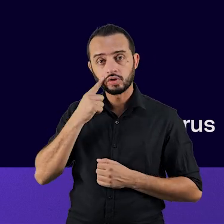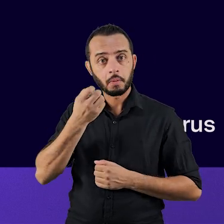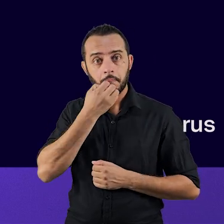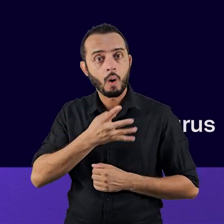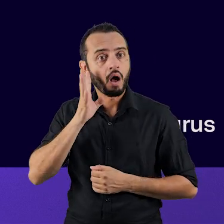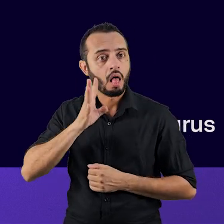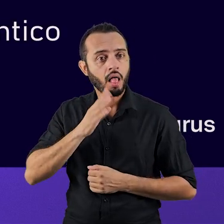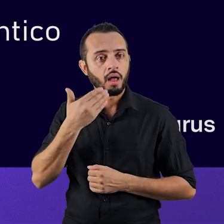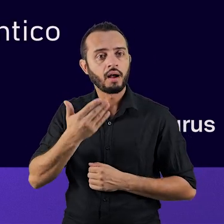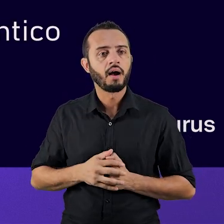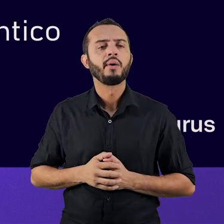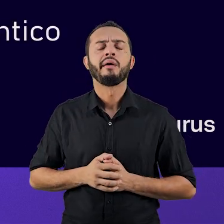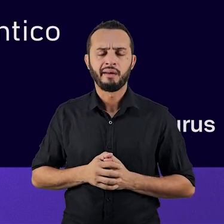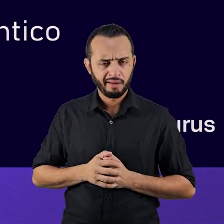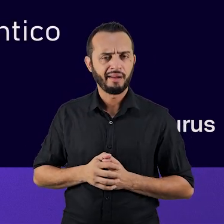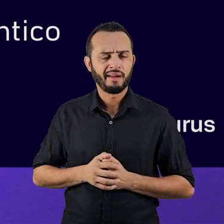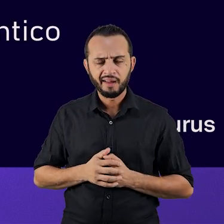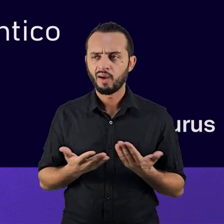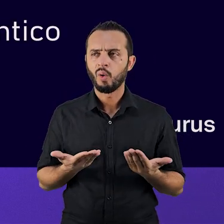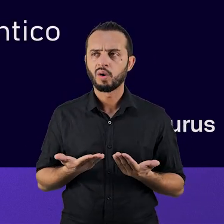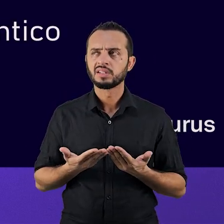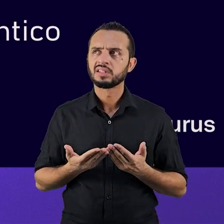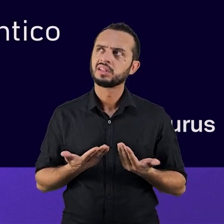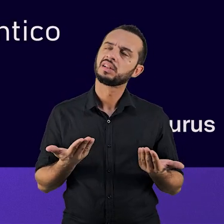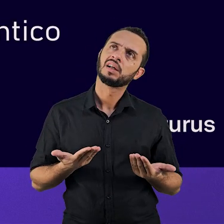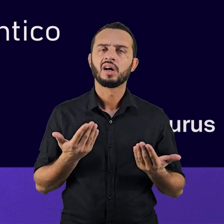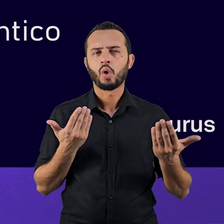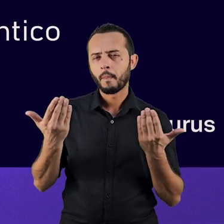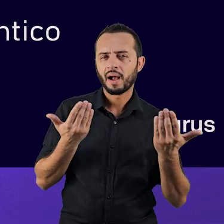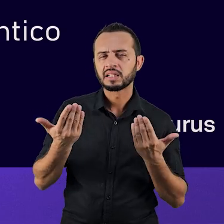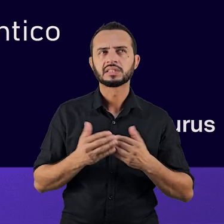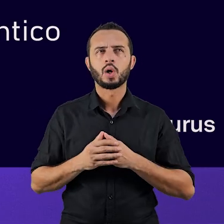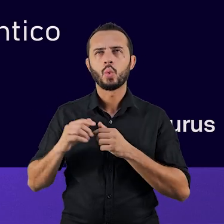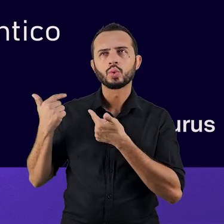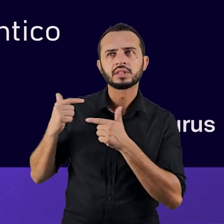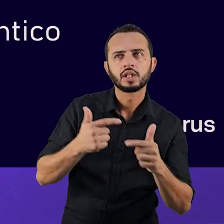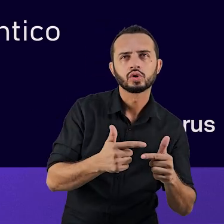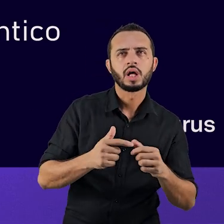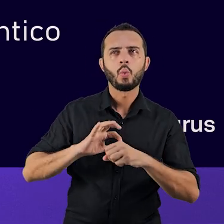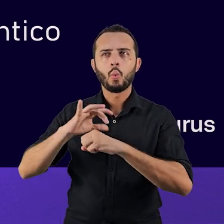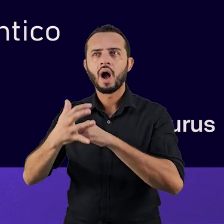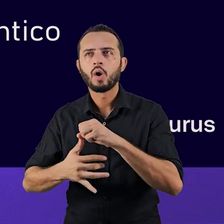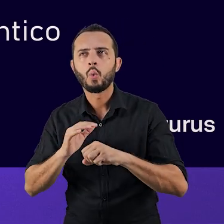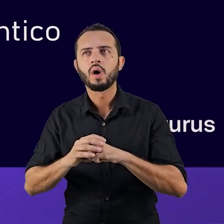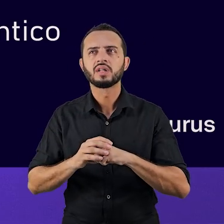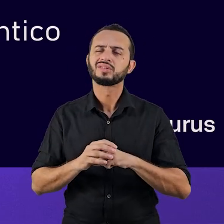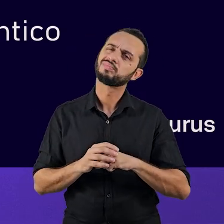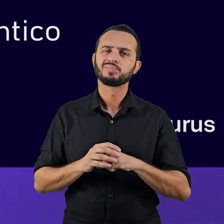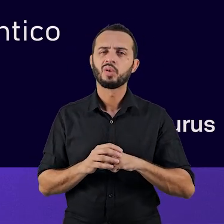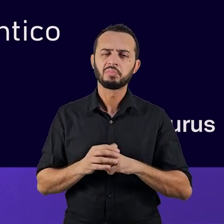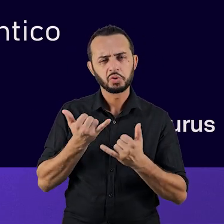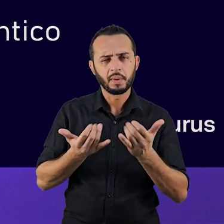que bacana. Então, veja, a mecânica quântica não é tão diferente da mecânica clássica no formalismo. Tá? É só usar o